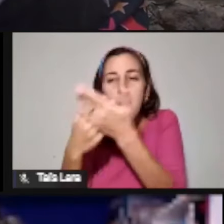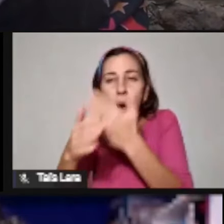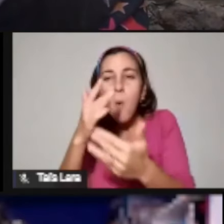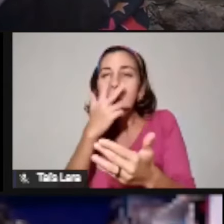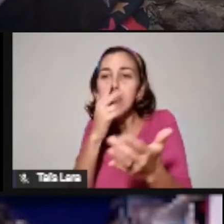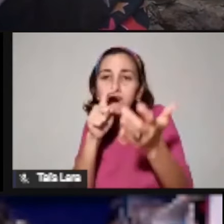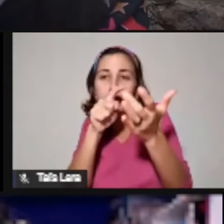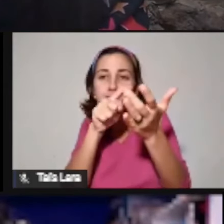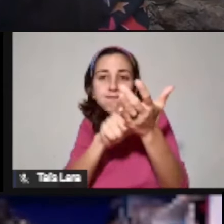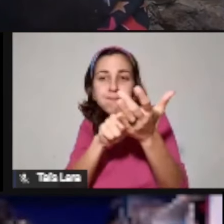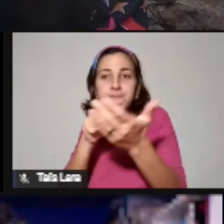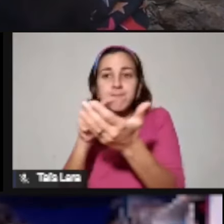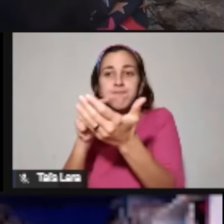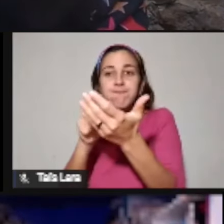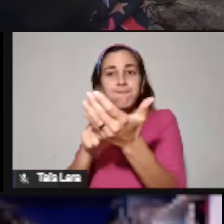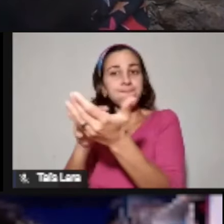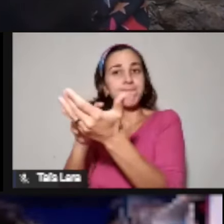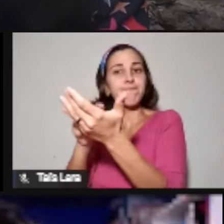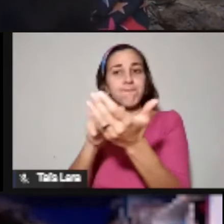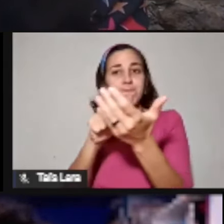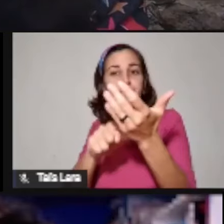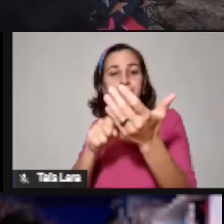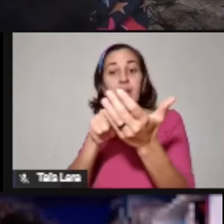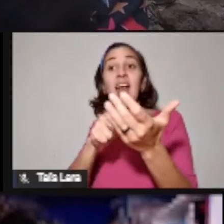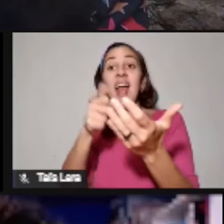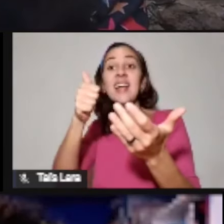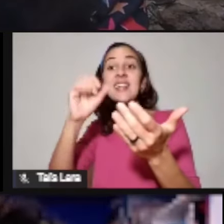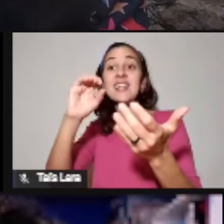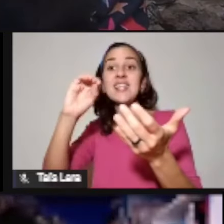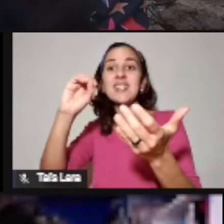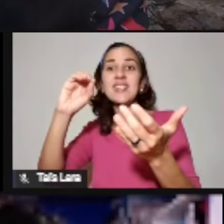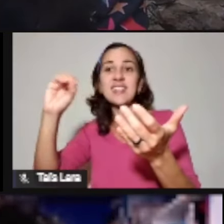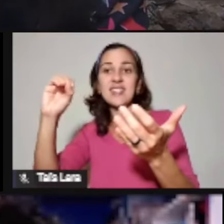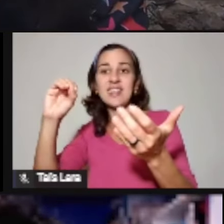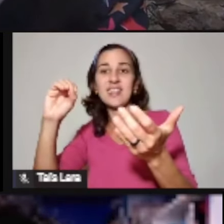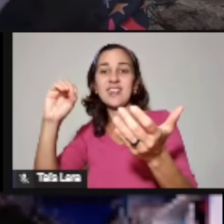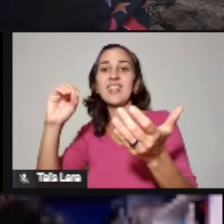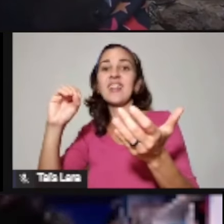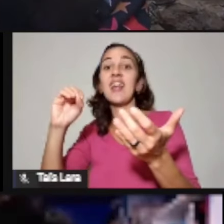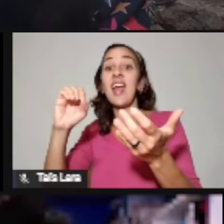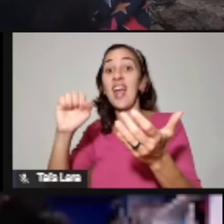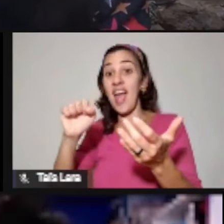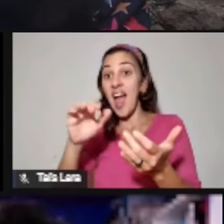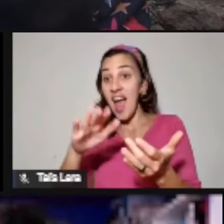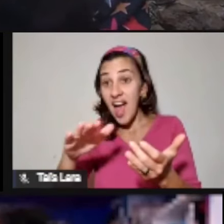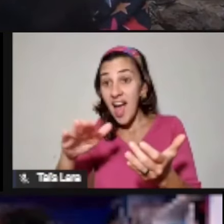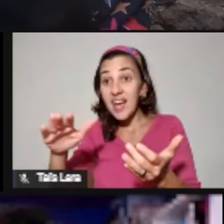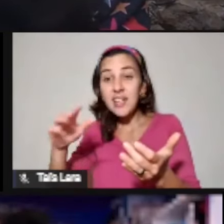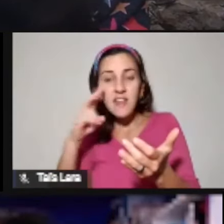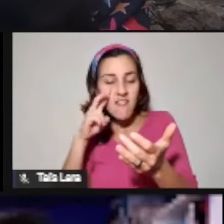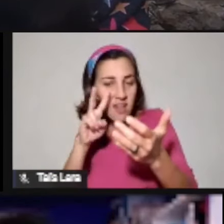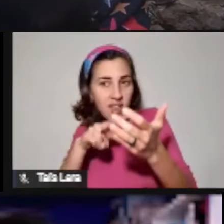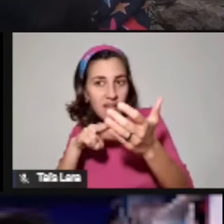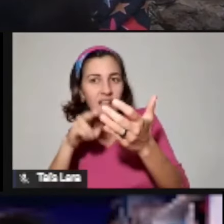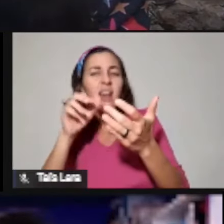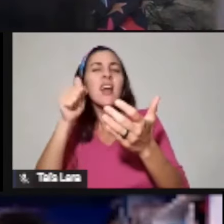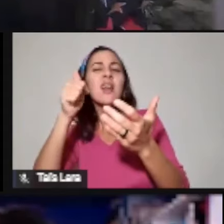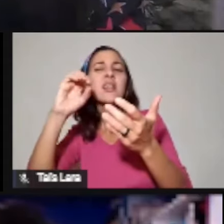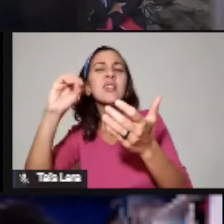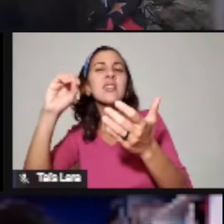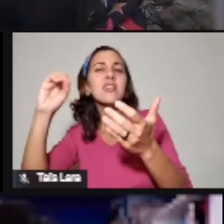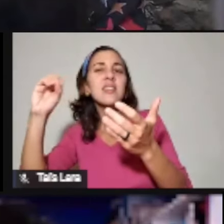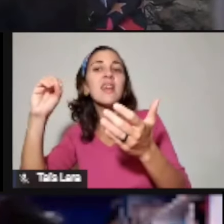número 100, 100, que é para lembrá-la que, opa, preciso de ajuda, vou discar para o Disque 100. No que ela liga